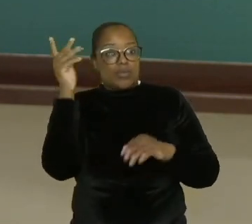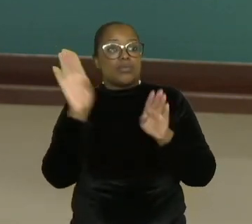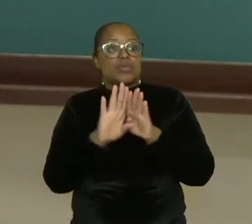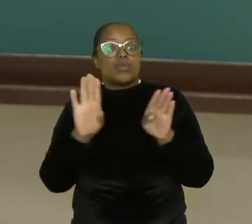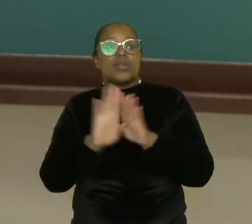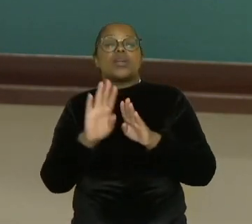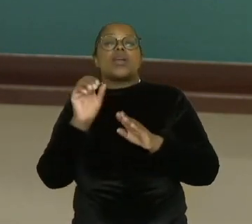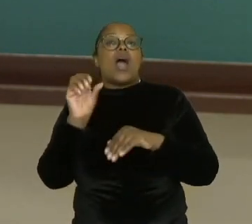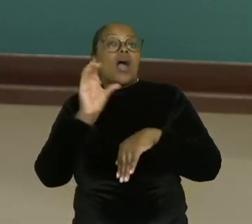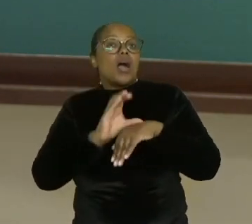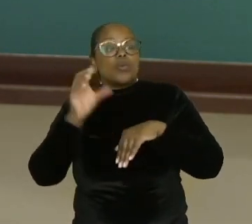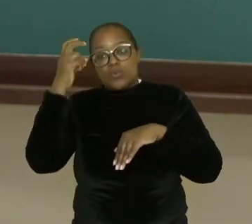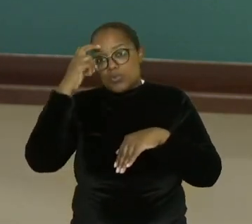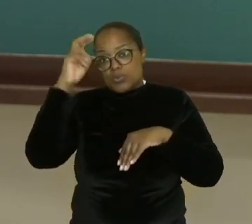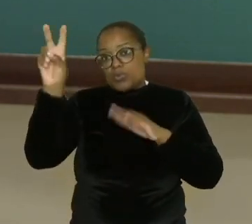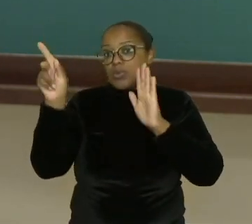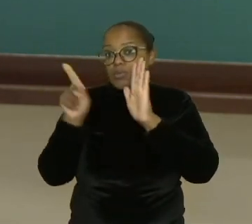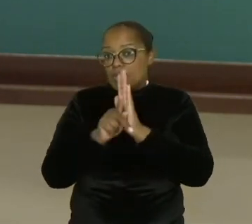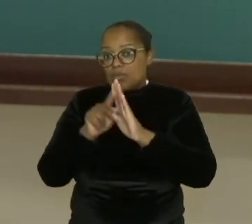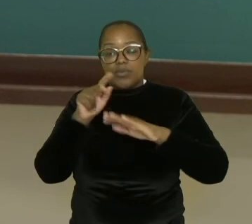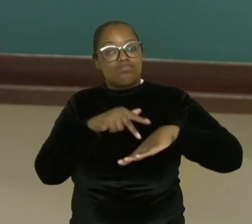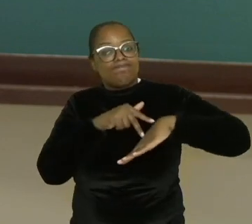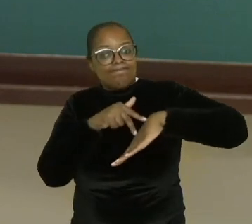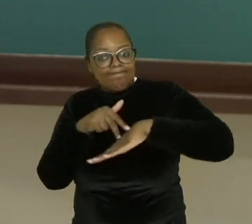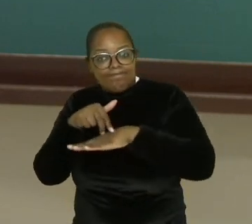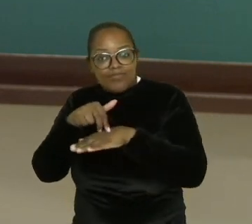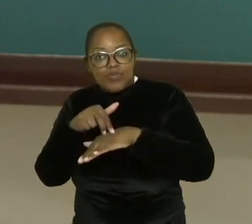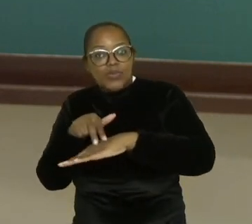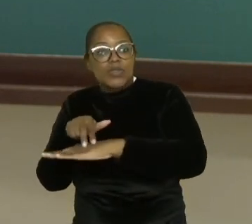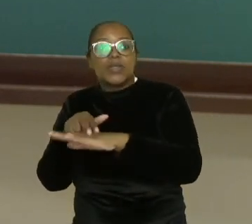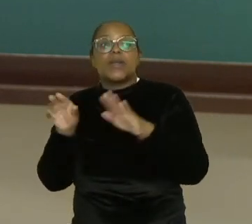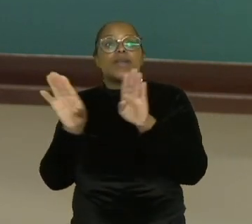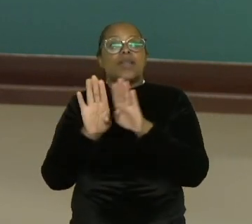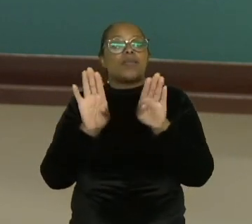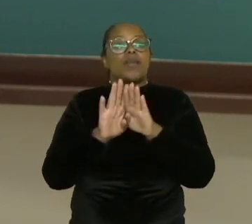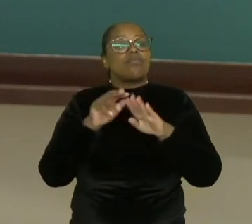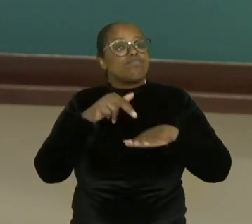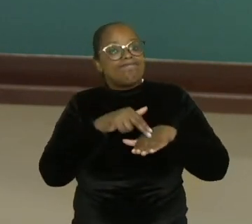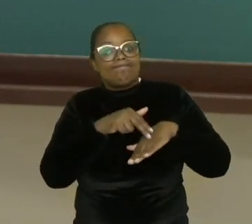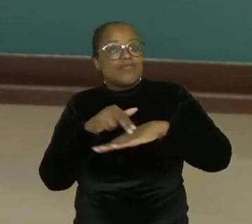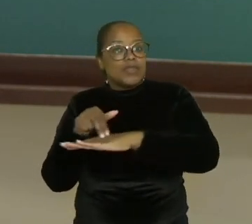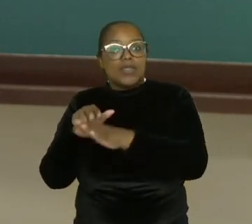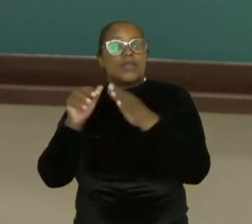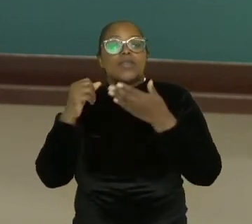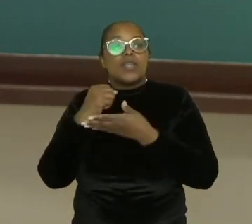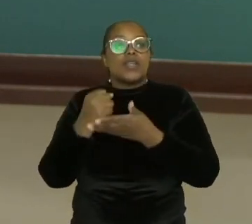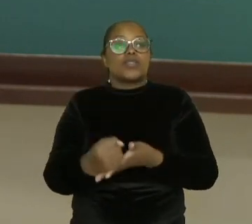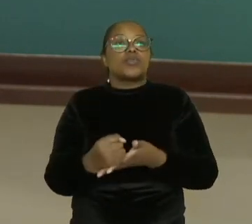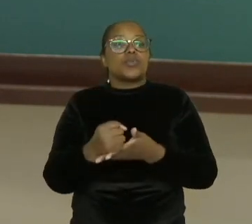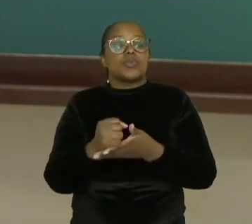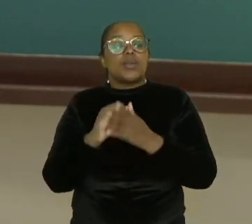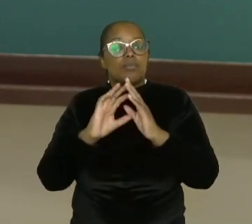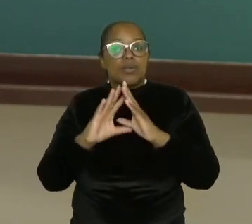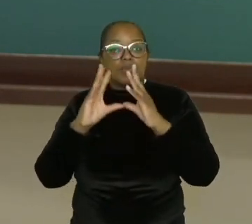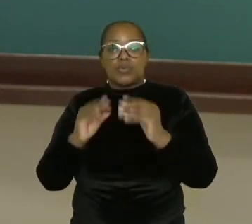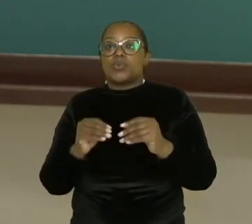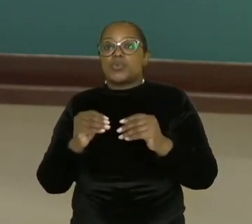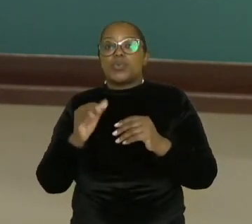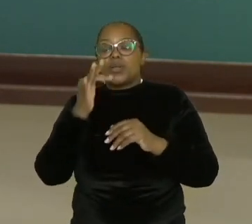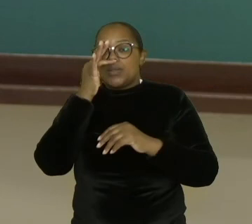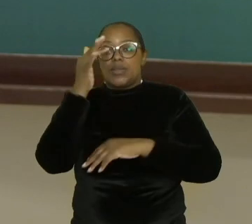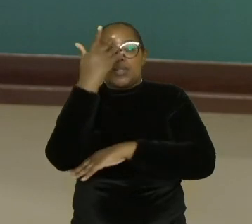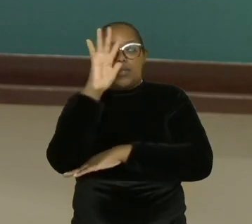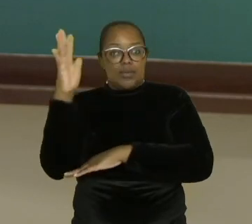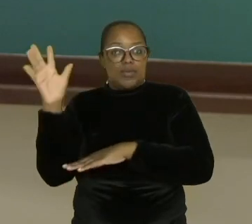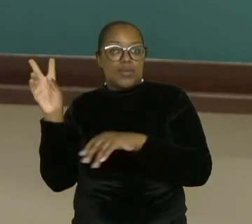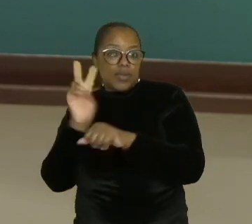a cultura, qual foi a cultura do surf. Surf e sustentabilidade, que a gente viu, né, que é importante preservar e